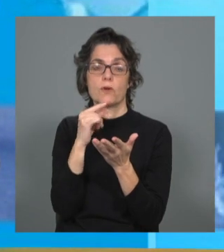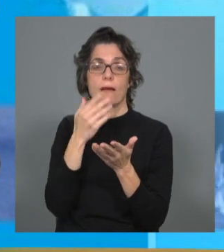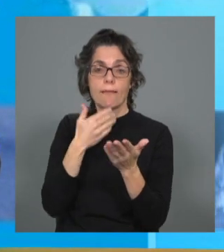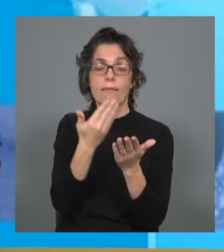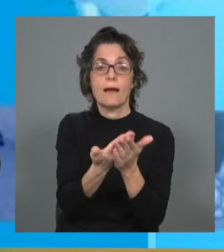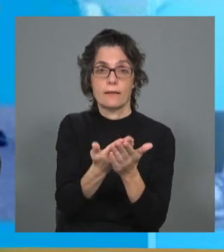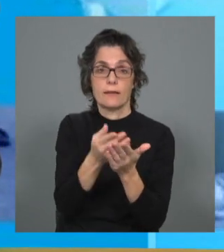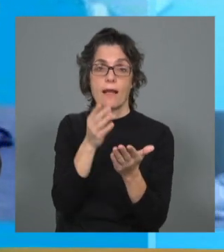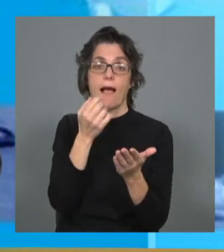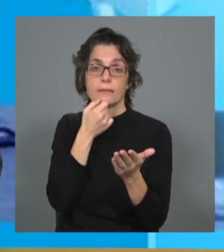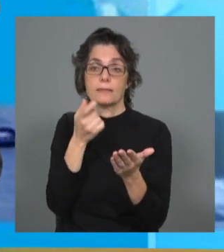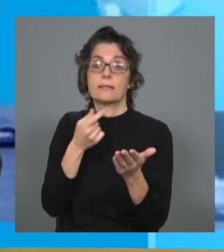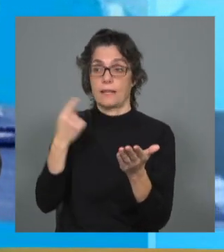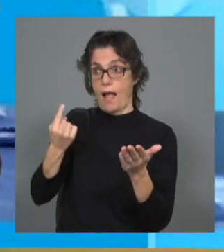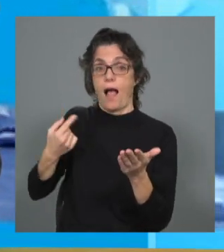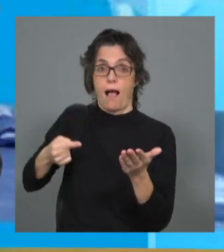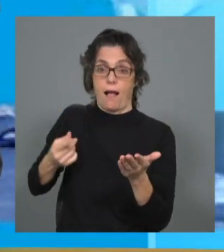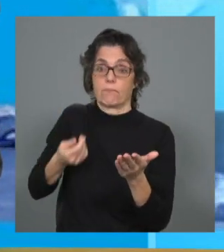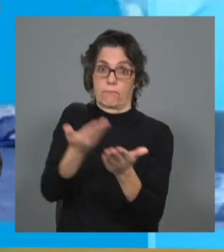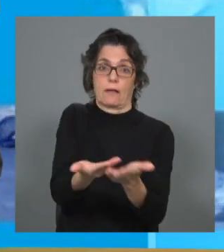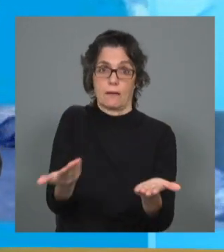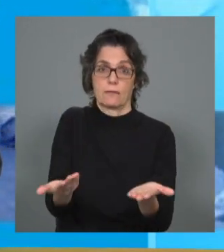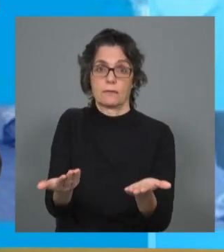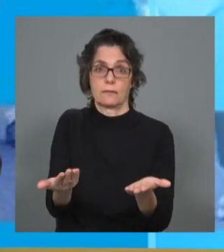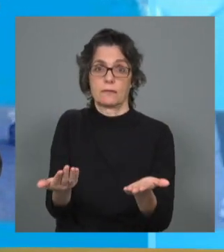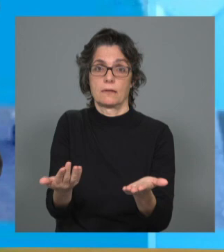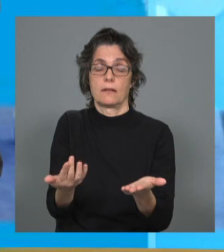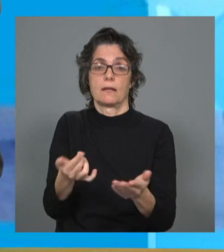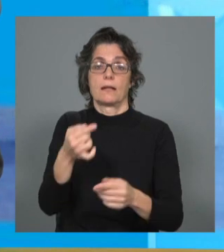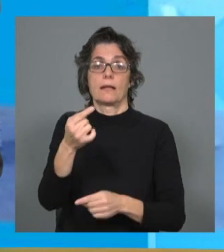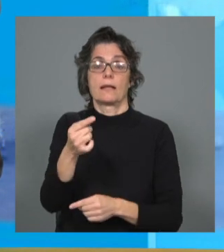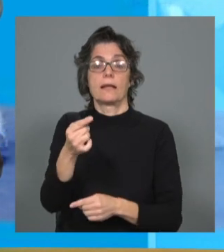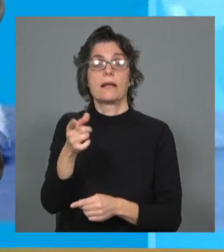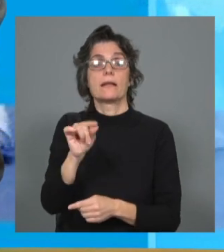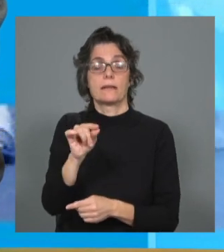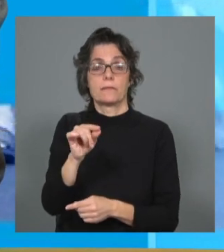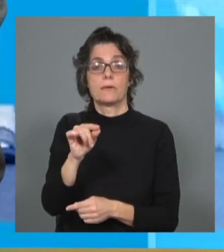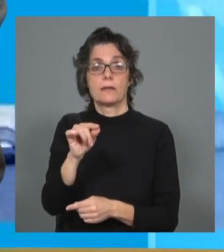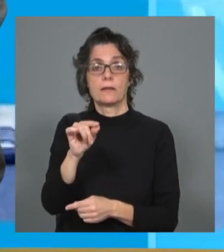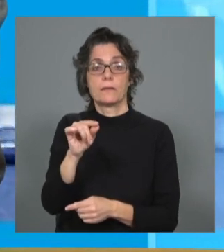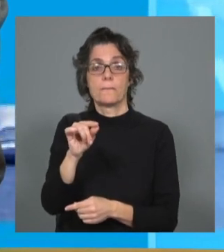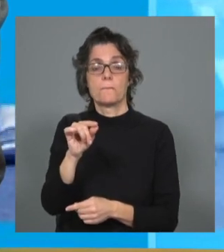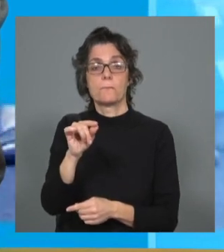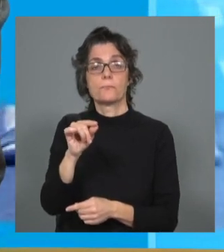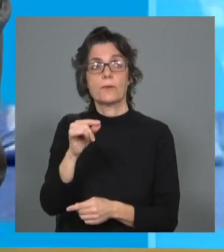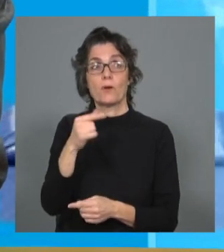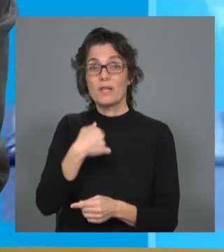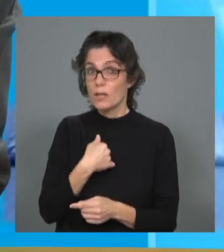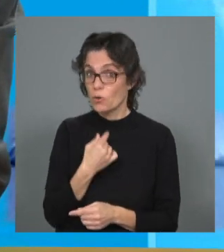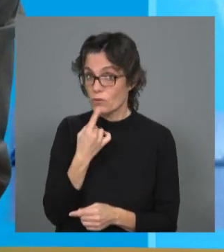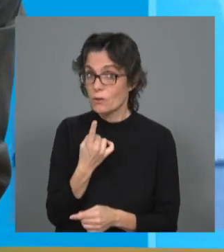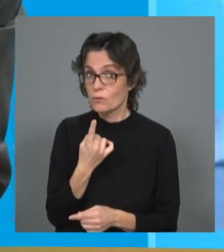dar. E o meu único medo, vale a pena se calhar também enverdarmos por esse ponto, o meu único medo é que o